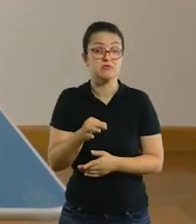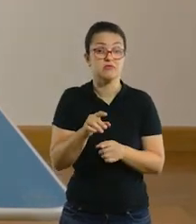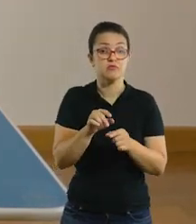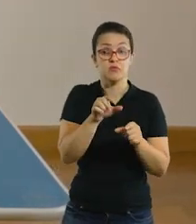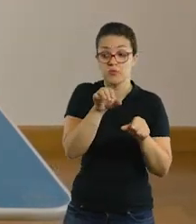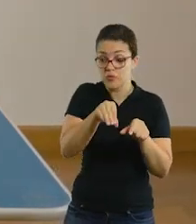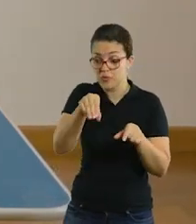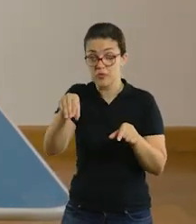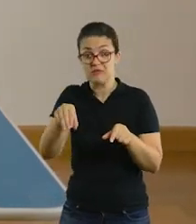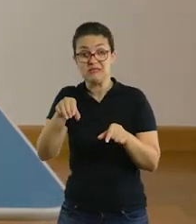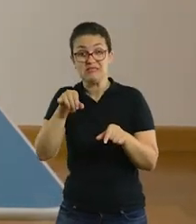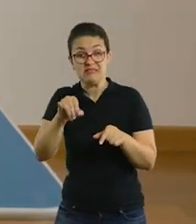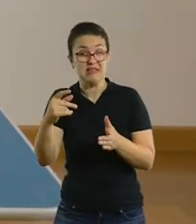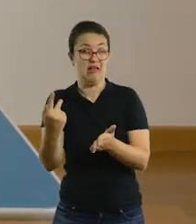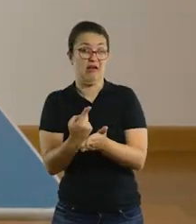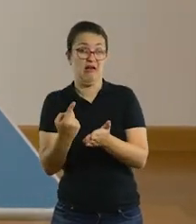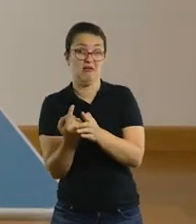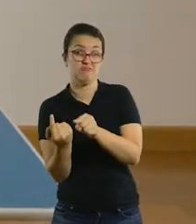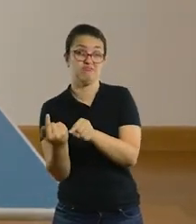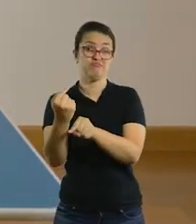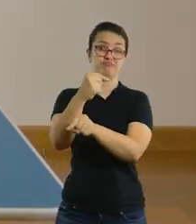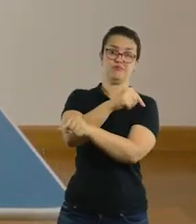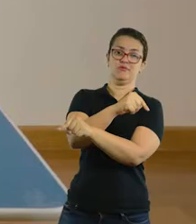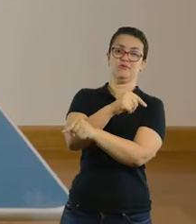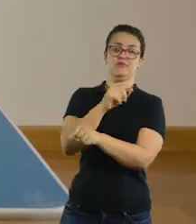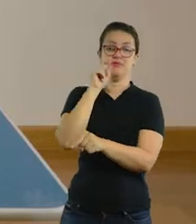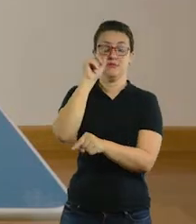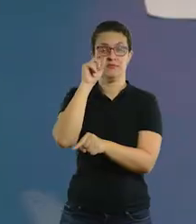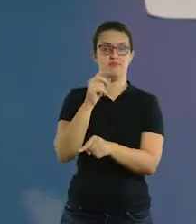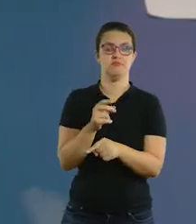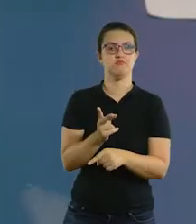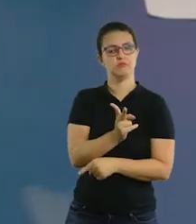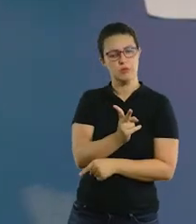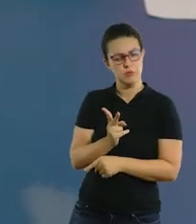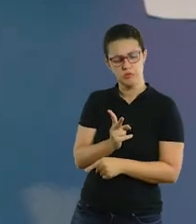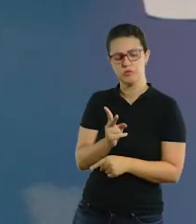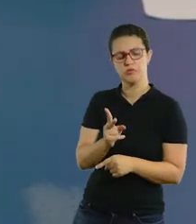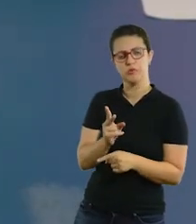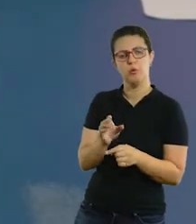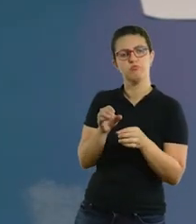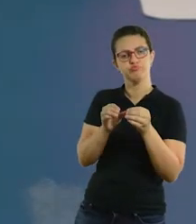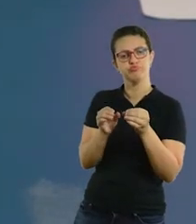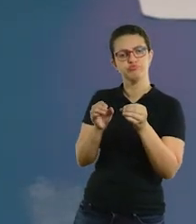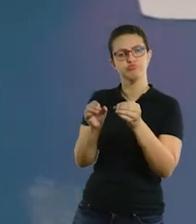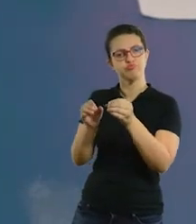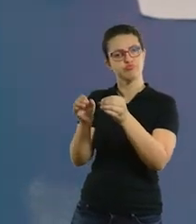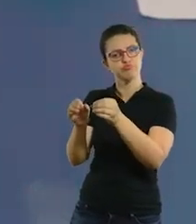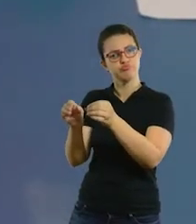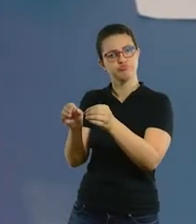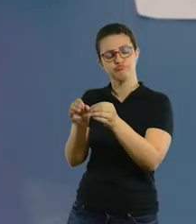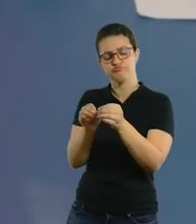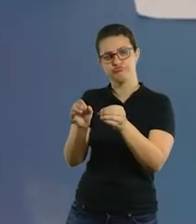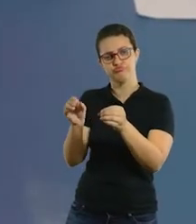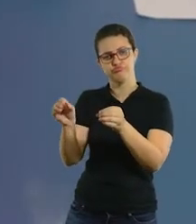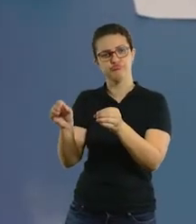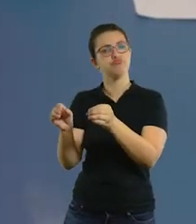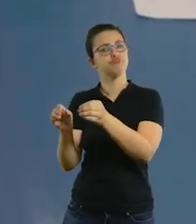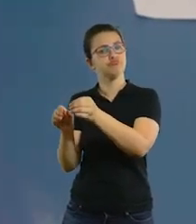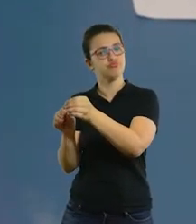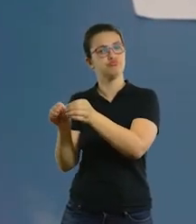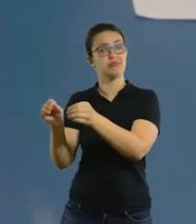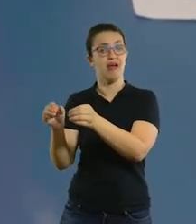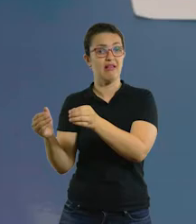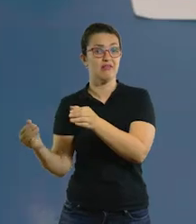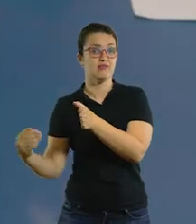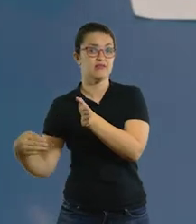as 2 casas, tá? Então, aí vocês dois vão caminhando pelos números e aí um dos